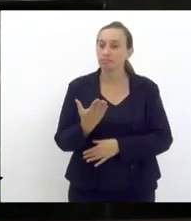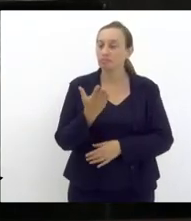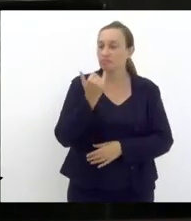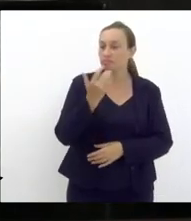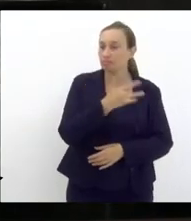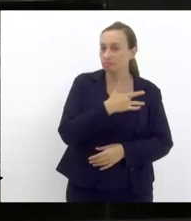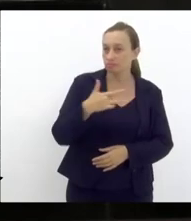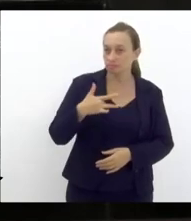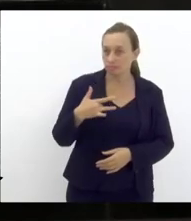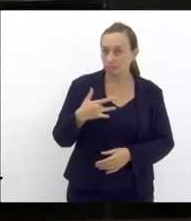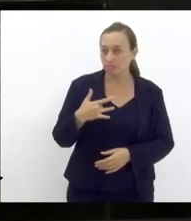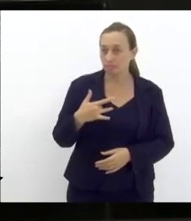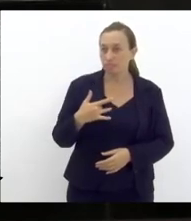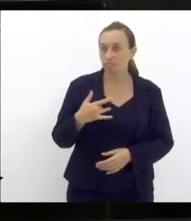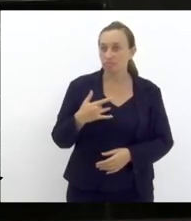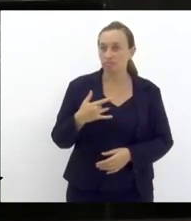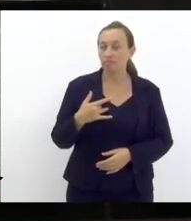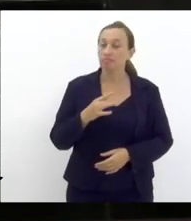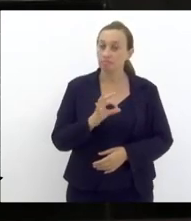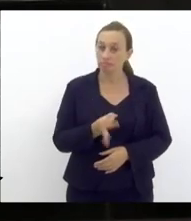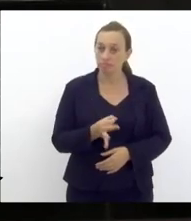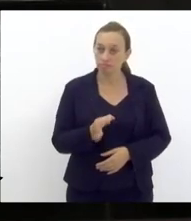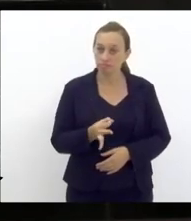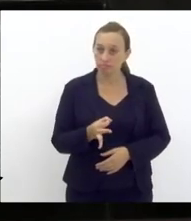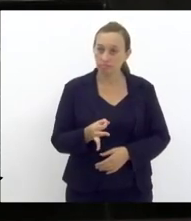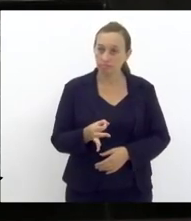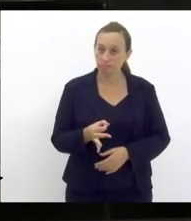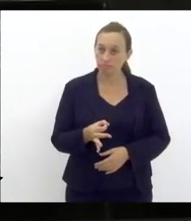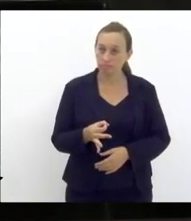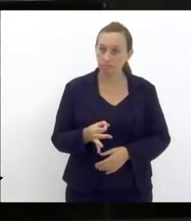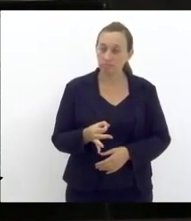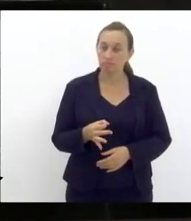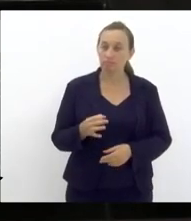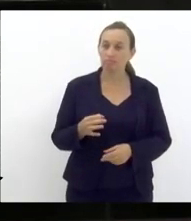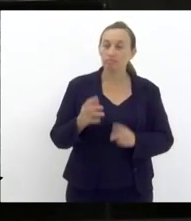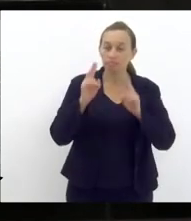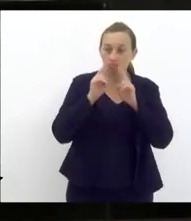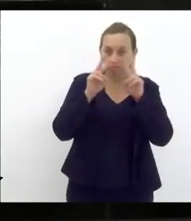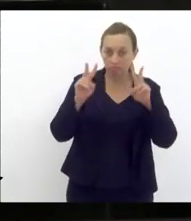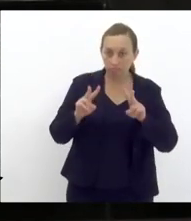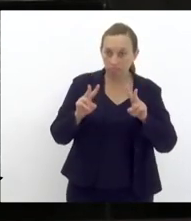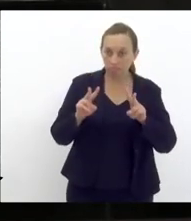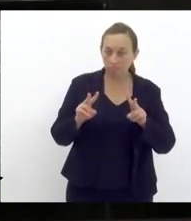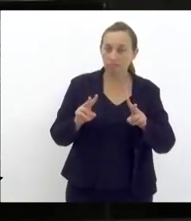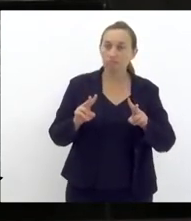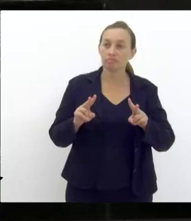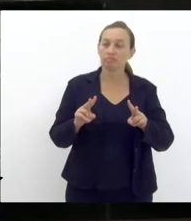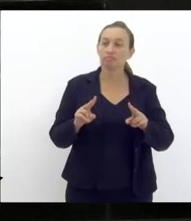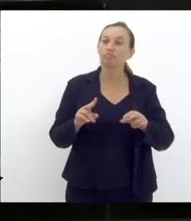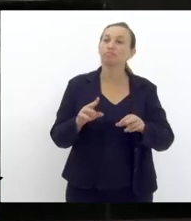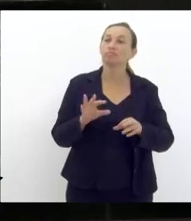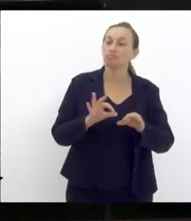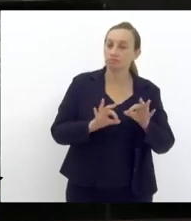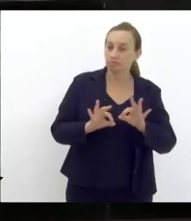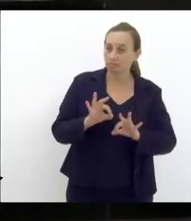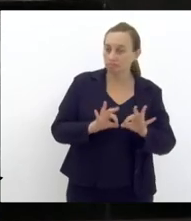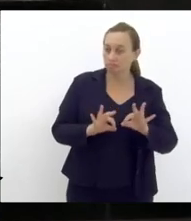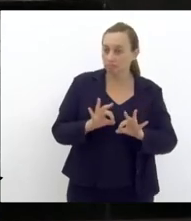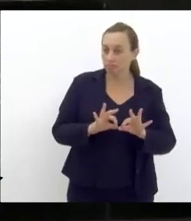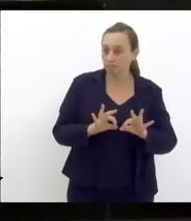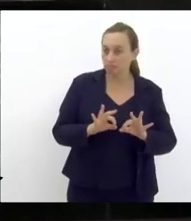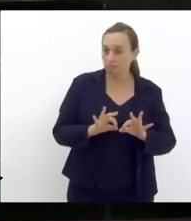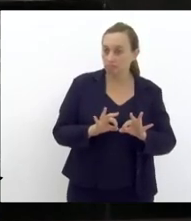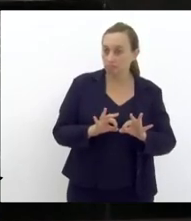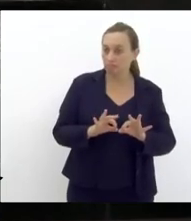saudável esteja de fato na nossa visão esteja de fato no nosso projeto tanto